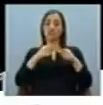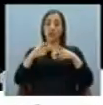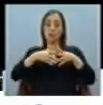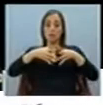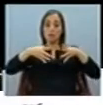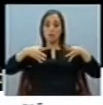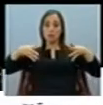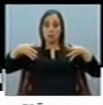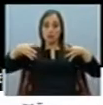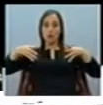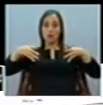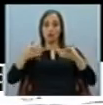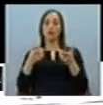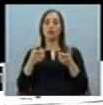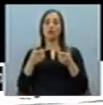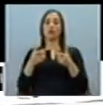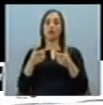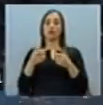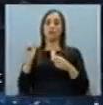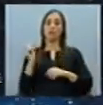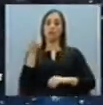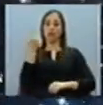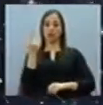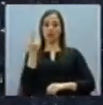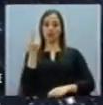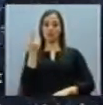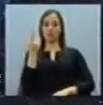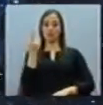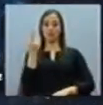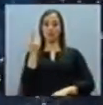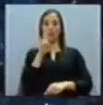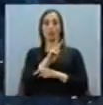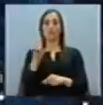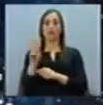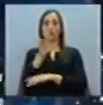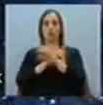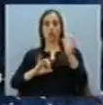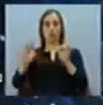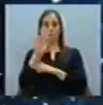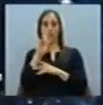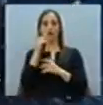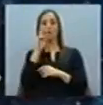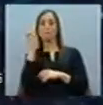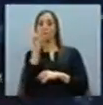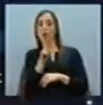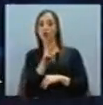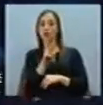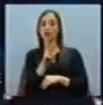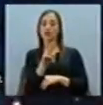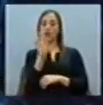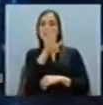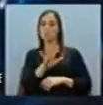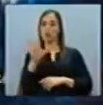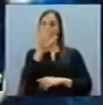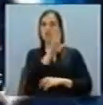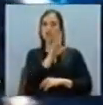de quantidade de matéria. E, portanto, pela primeira vez, o Observatório Europeu do Sul mostra-nos uma imagem que é, no fundo, a imagem